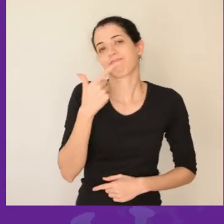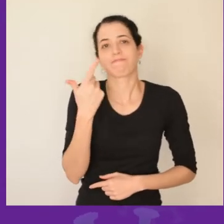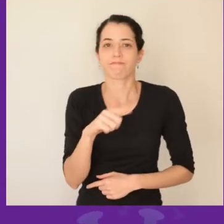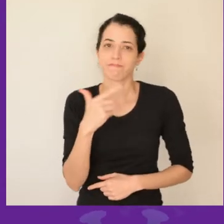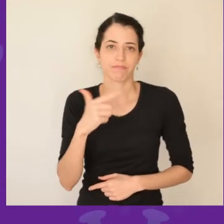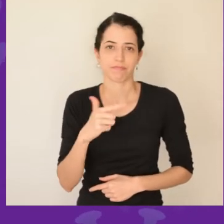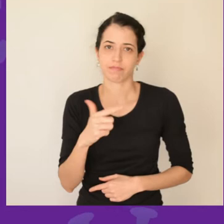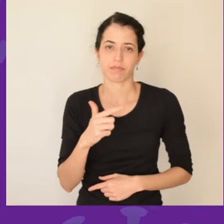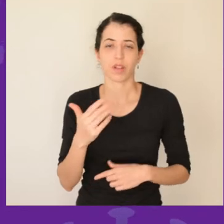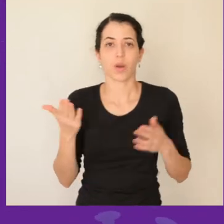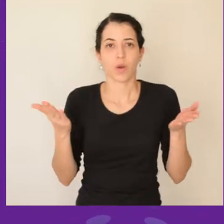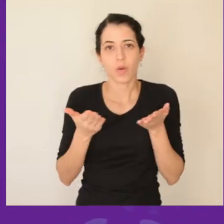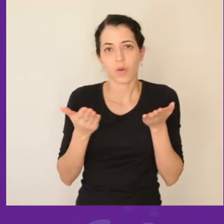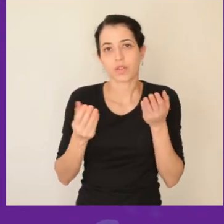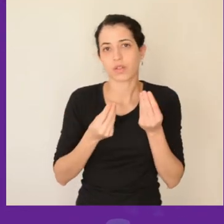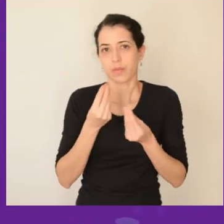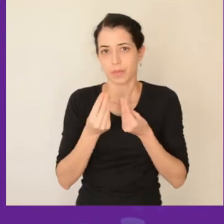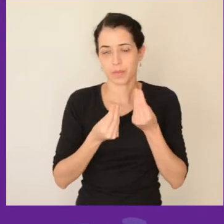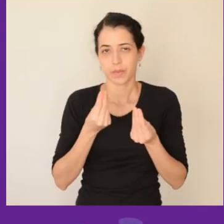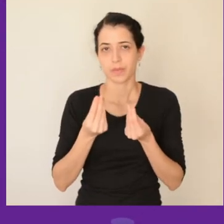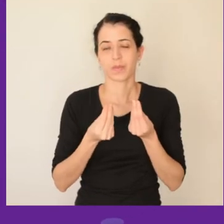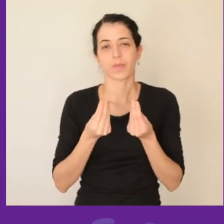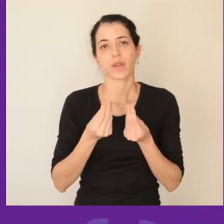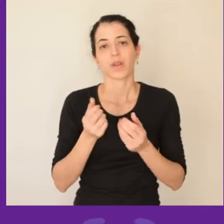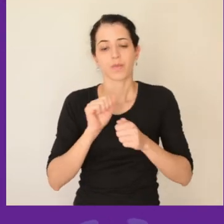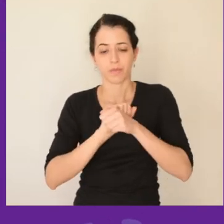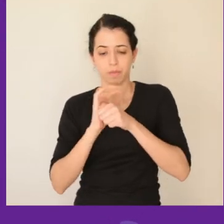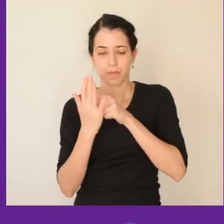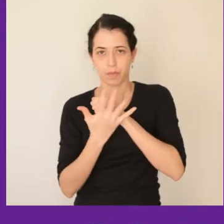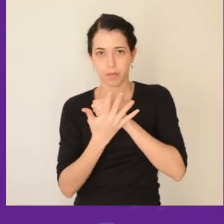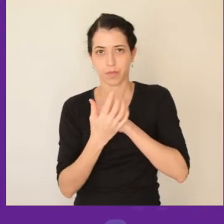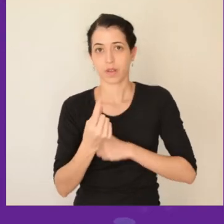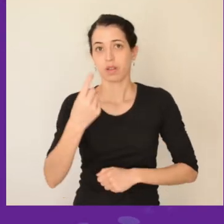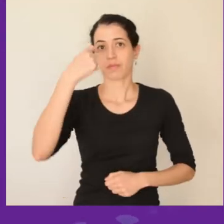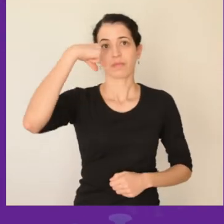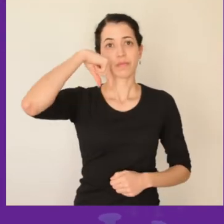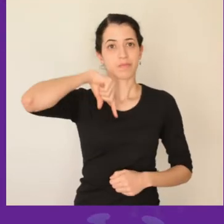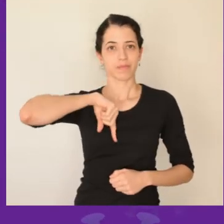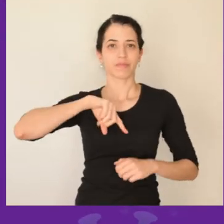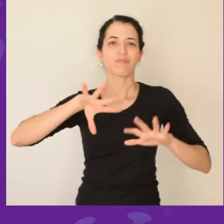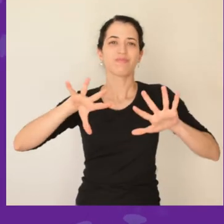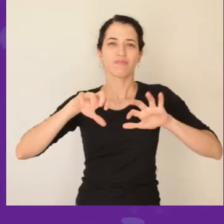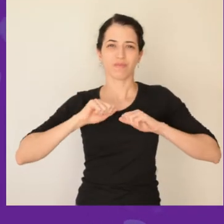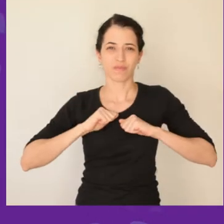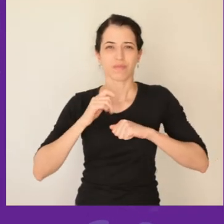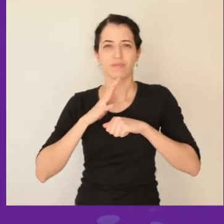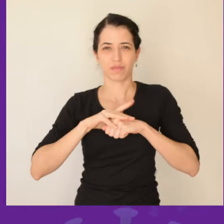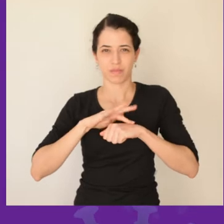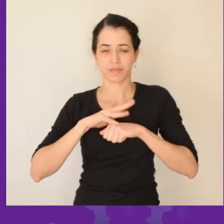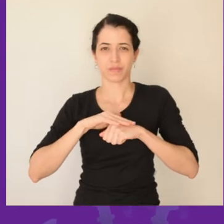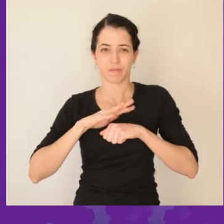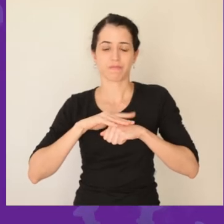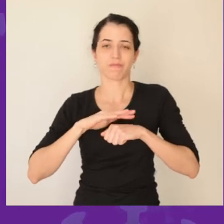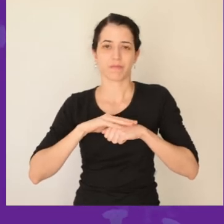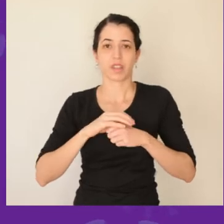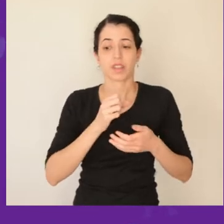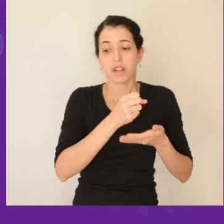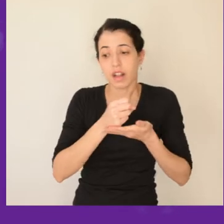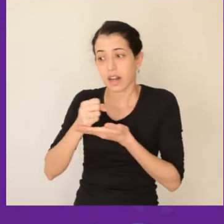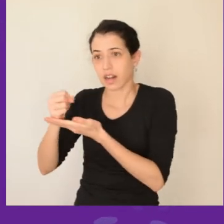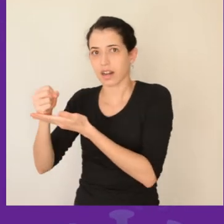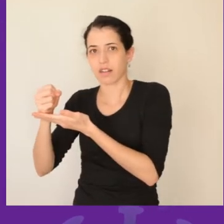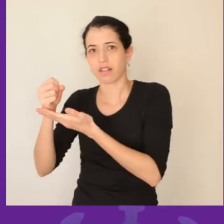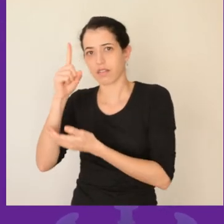não existe então o que que acontece hoje o vírus entra no organismo faz o mal que faria normalmente